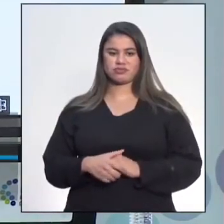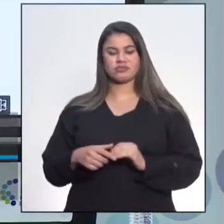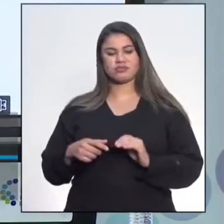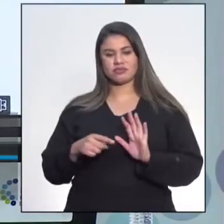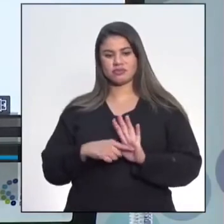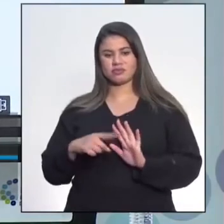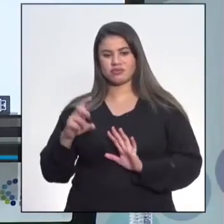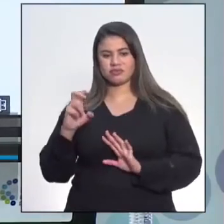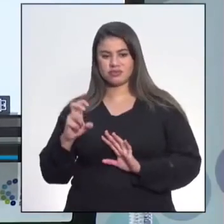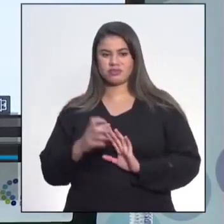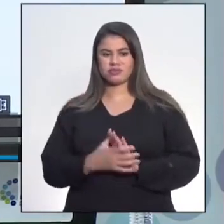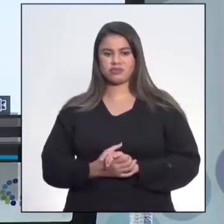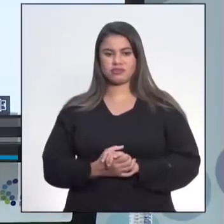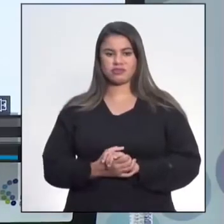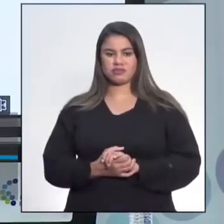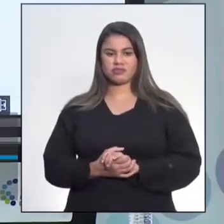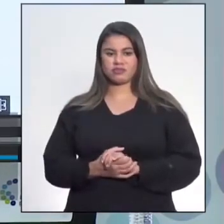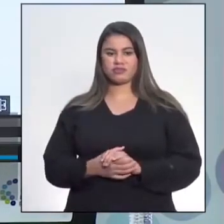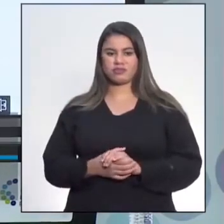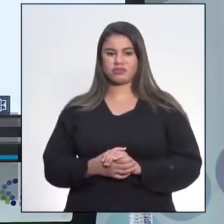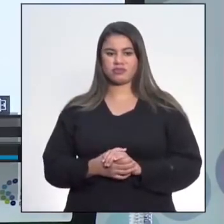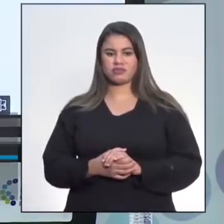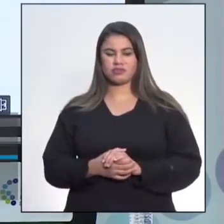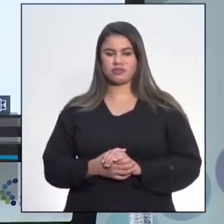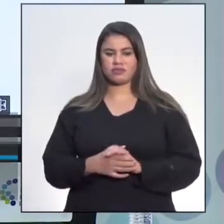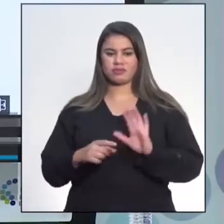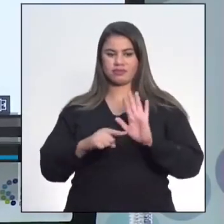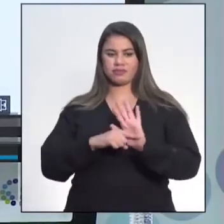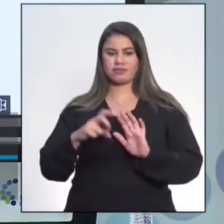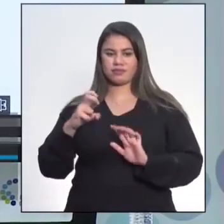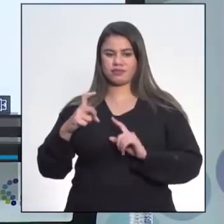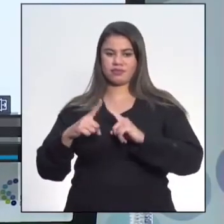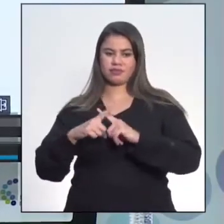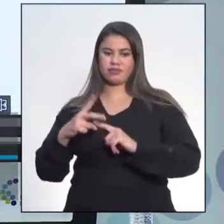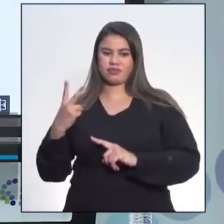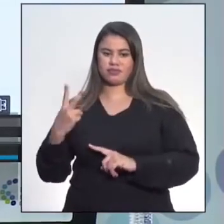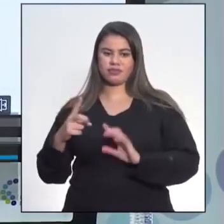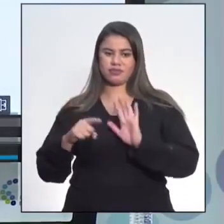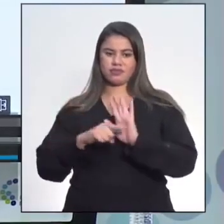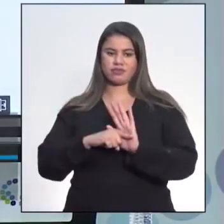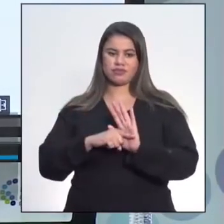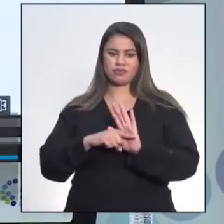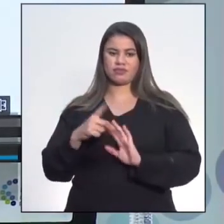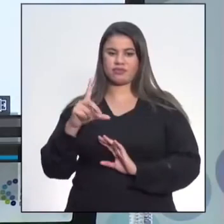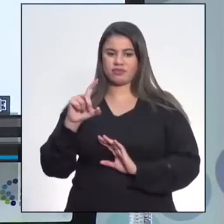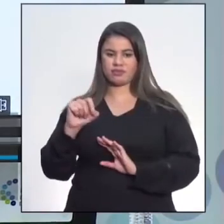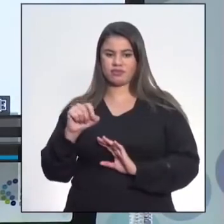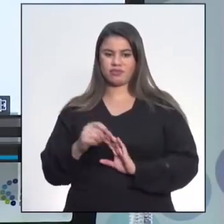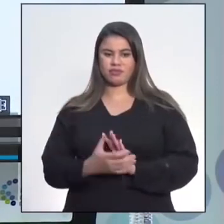-5. -5 vezes 2, que dá -10.